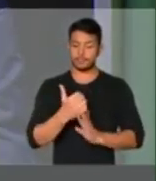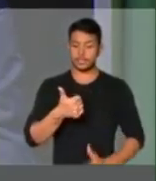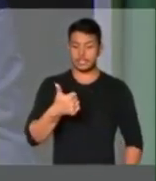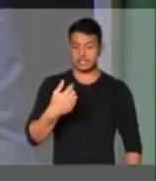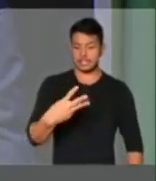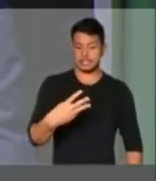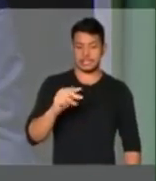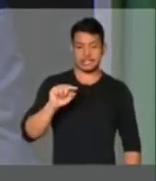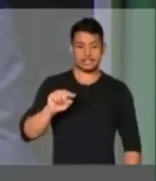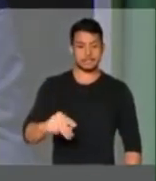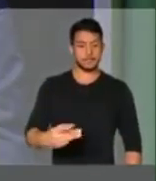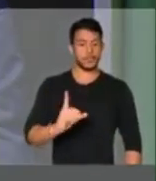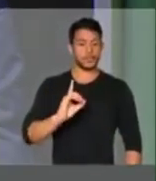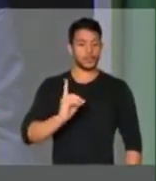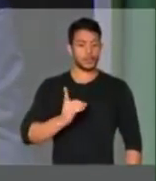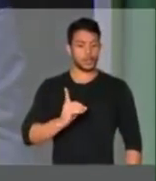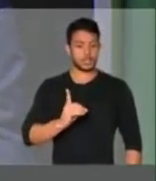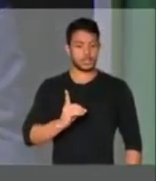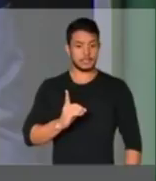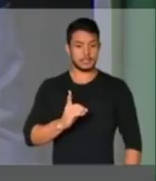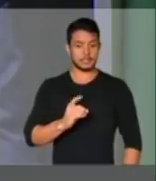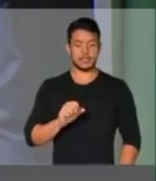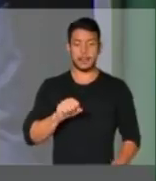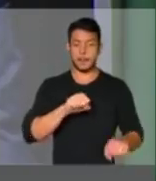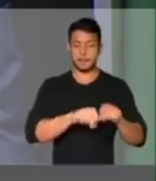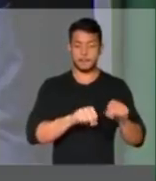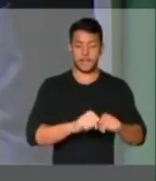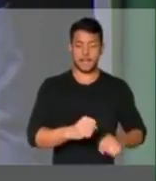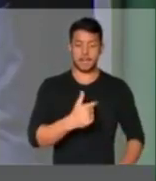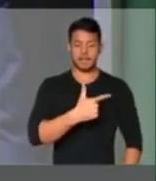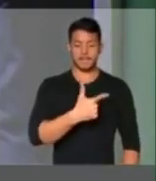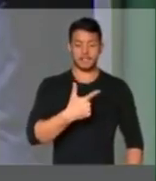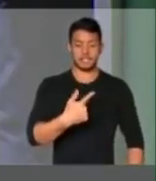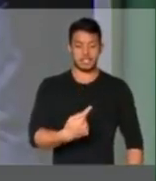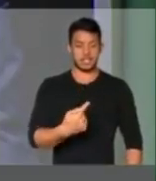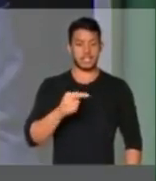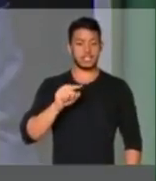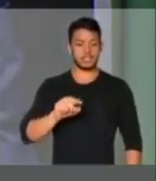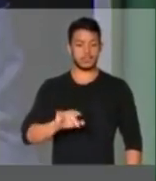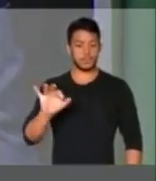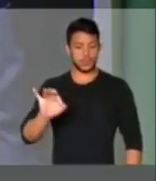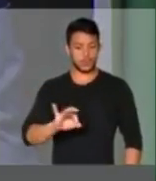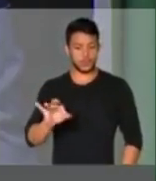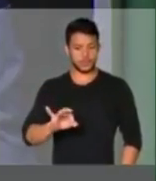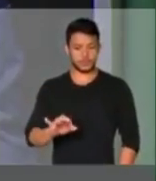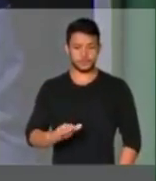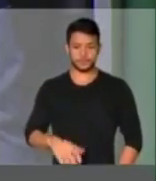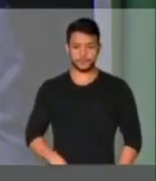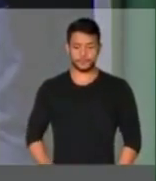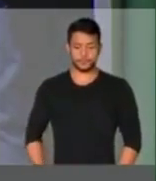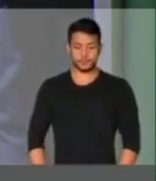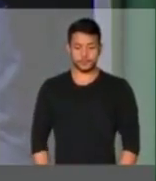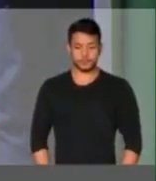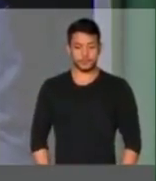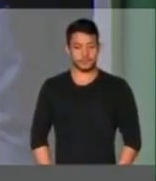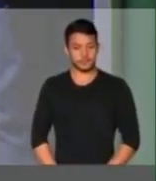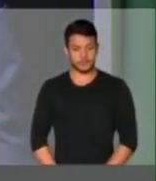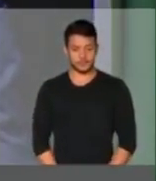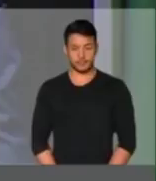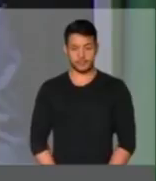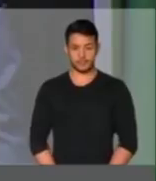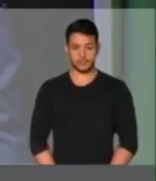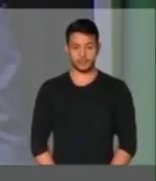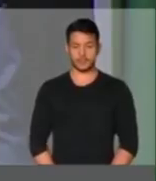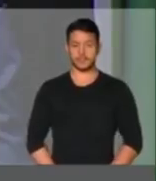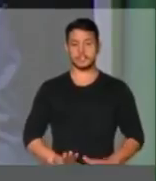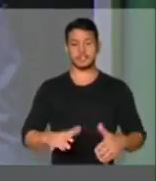para 27 a cada 10 mil habitantes. Ou seja, em valores reais, corrigidos em termos monetários,